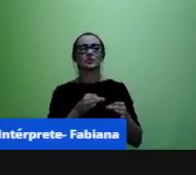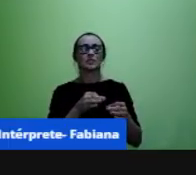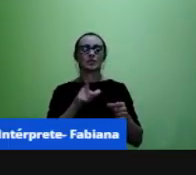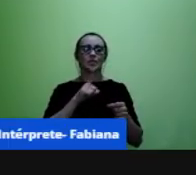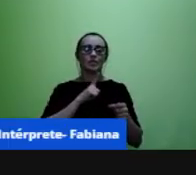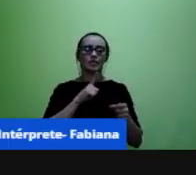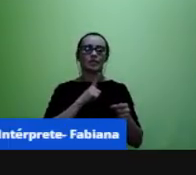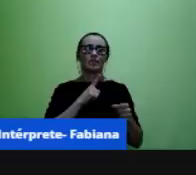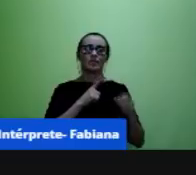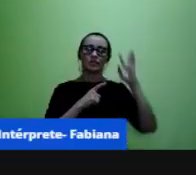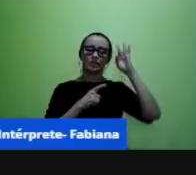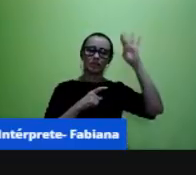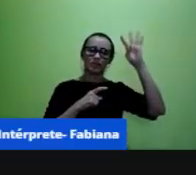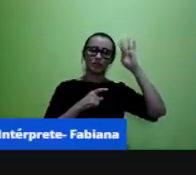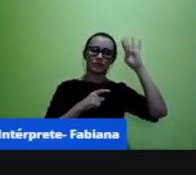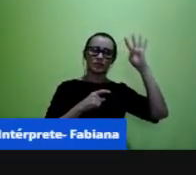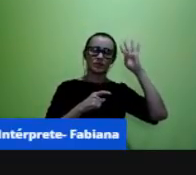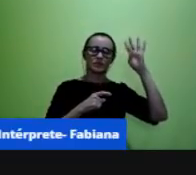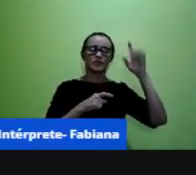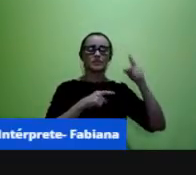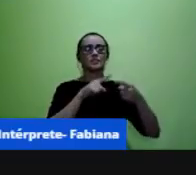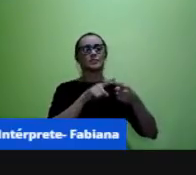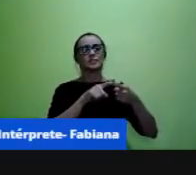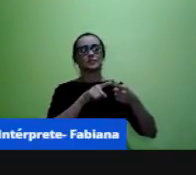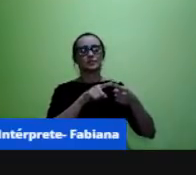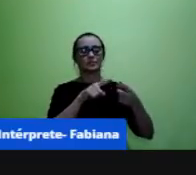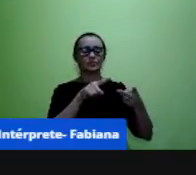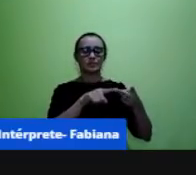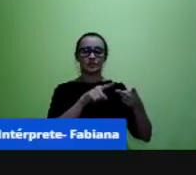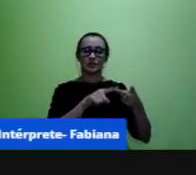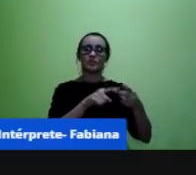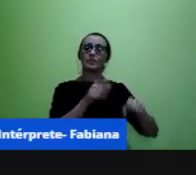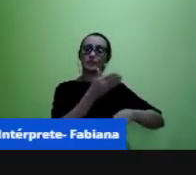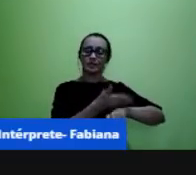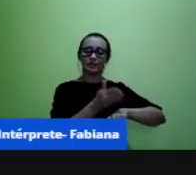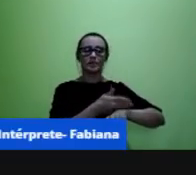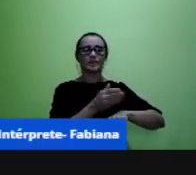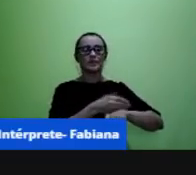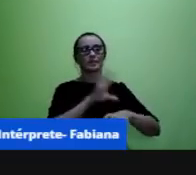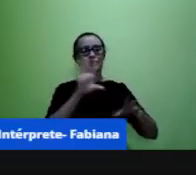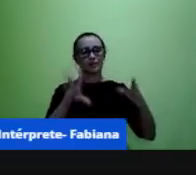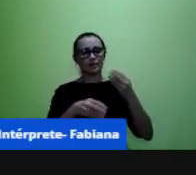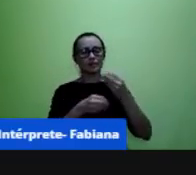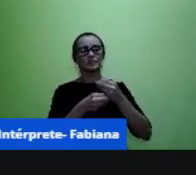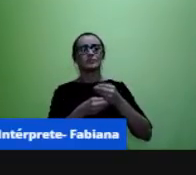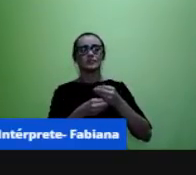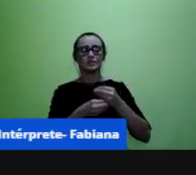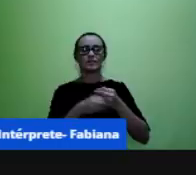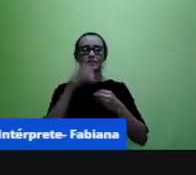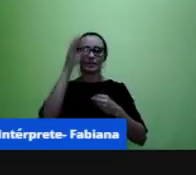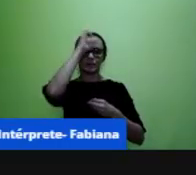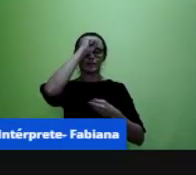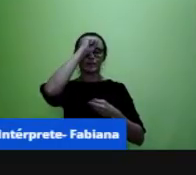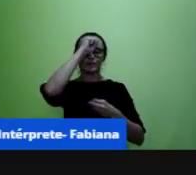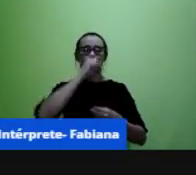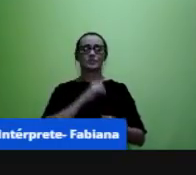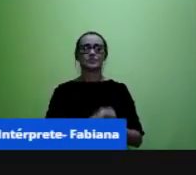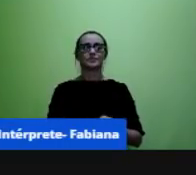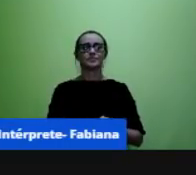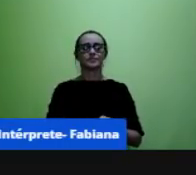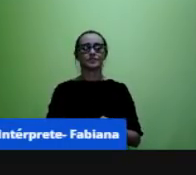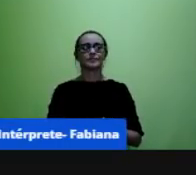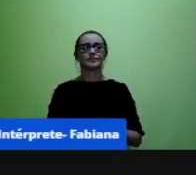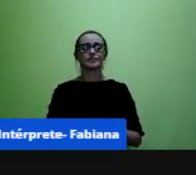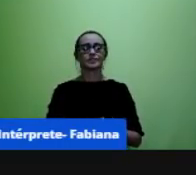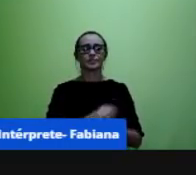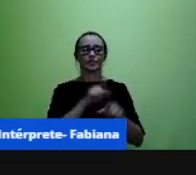práticas voltadas à educação física, então justamente para complementar esses conhecimentos aí, tá bom? No caso,